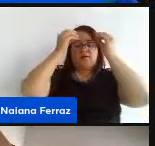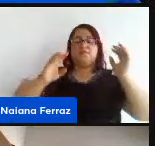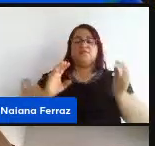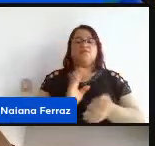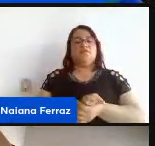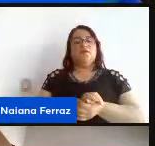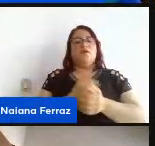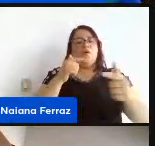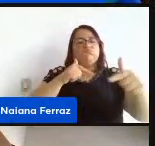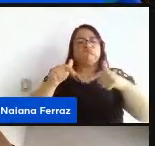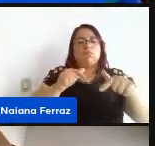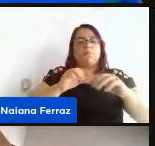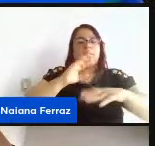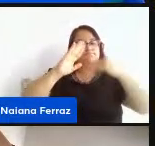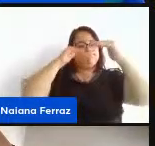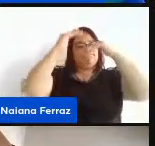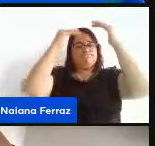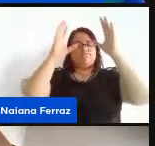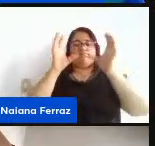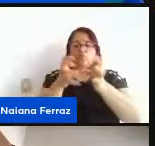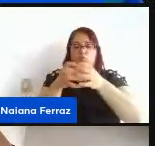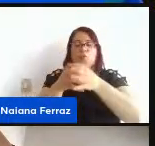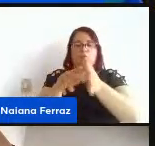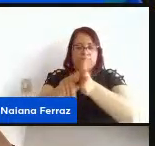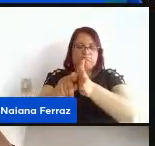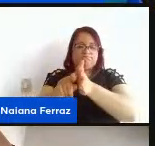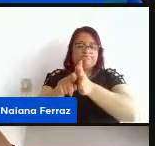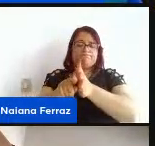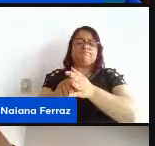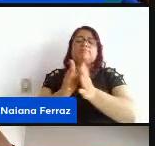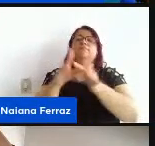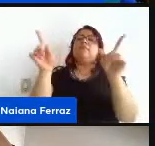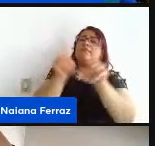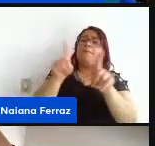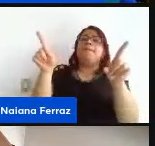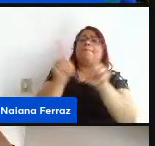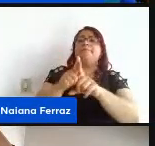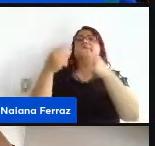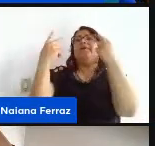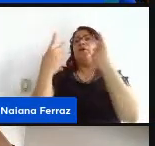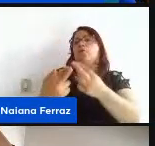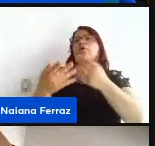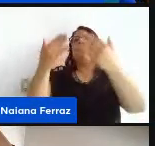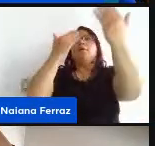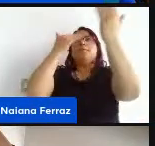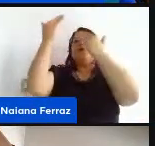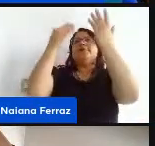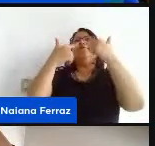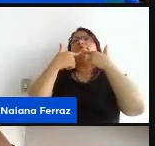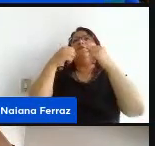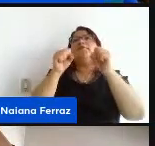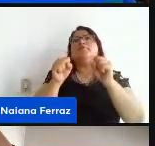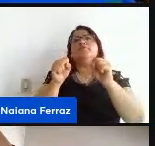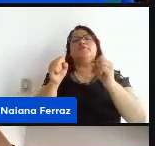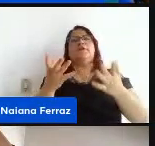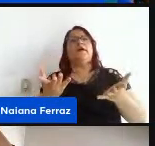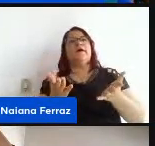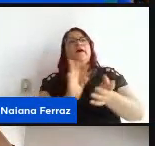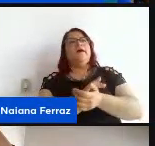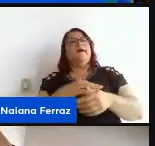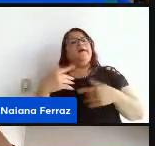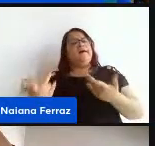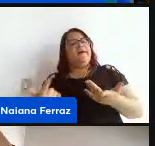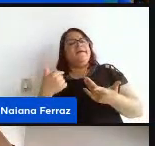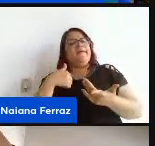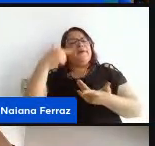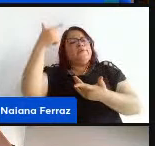trabalho desenvolvido lá no seu grupo de pesquisa, também é uma psicolinguística. Então, a gente fica, bom, o professor Ferrari veio falar de psicolinguística,